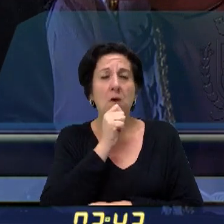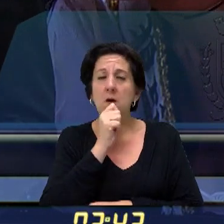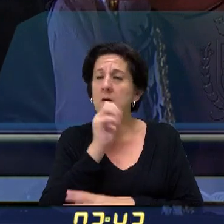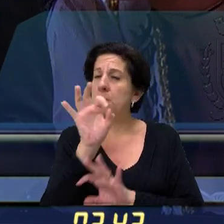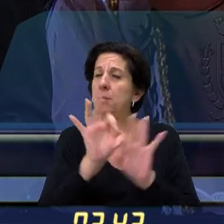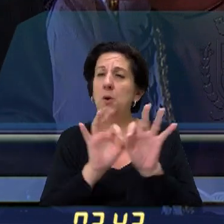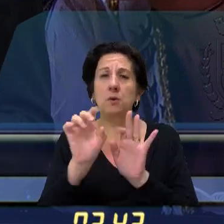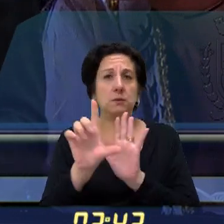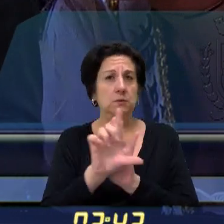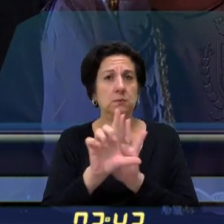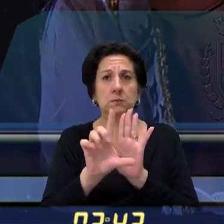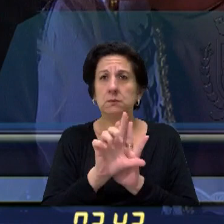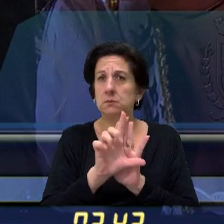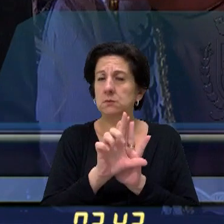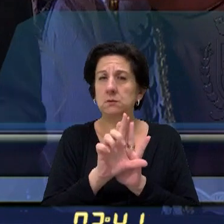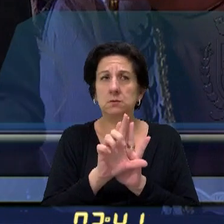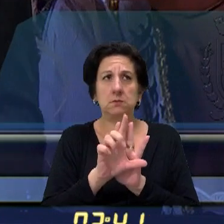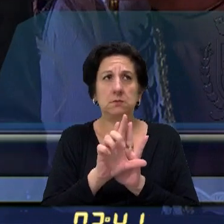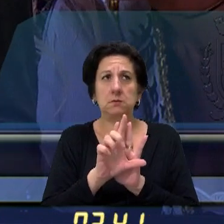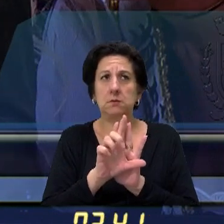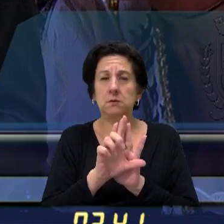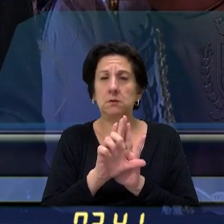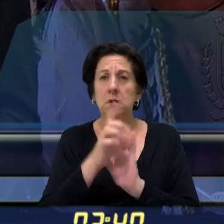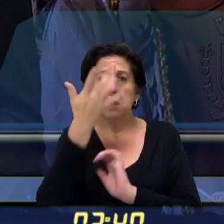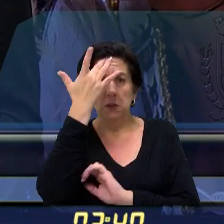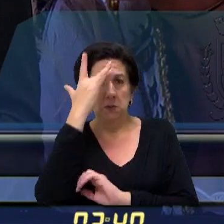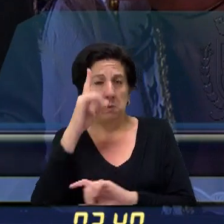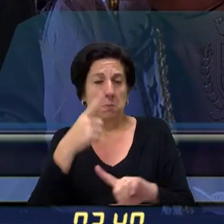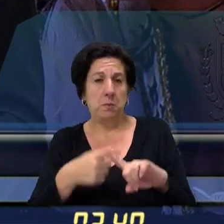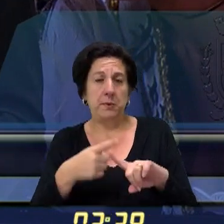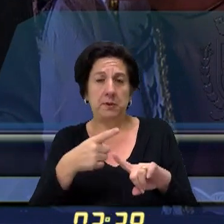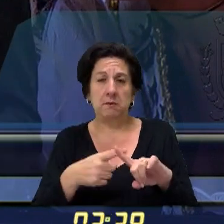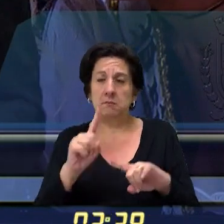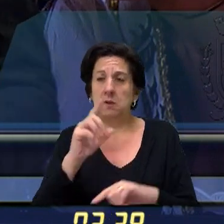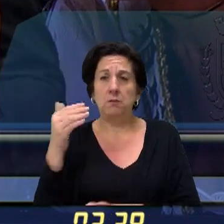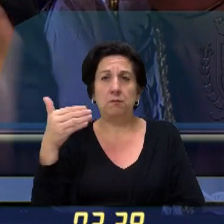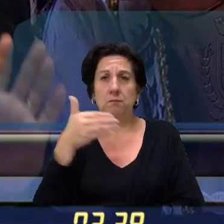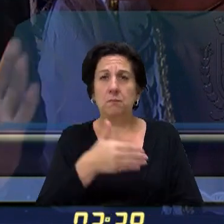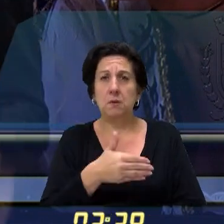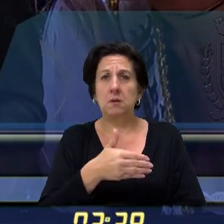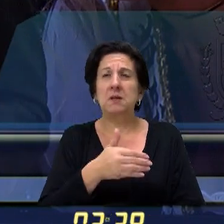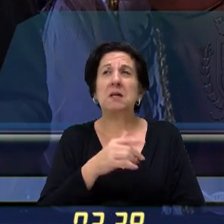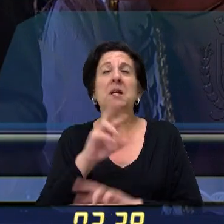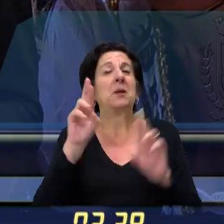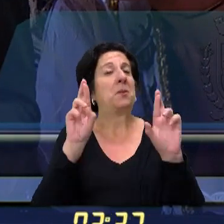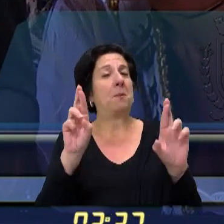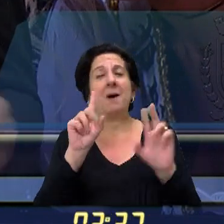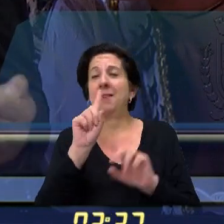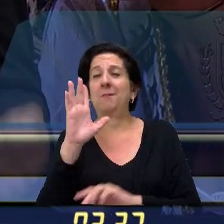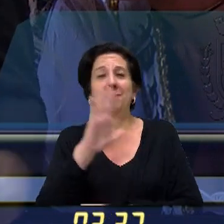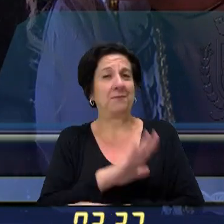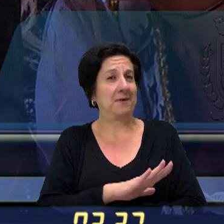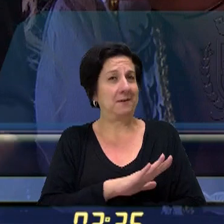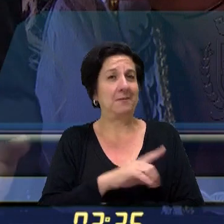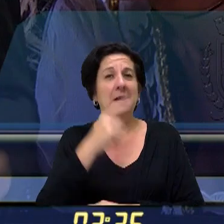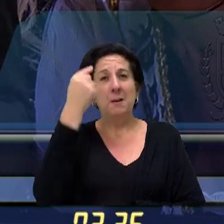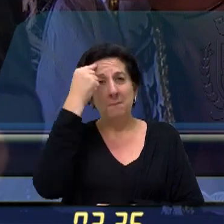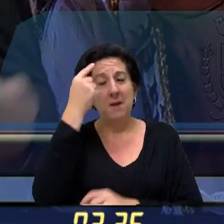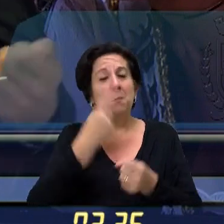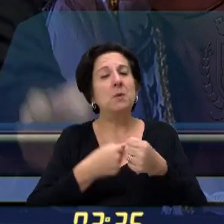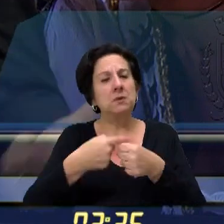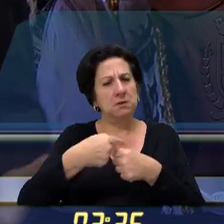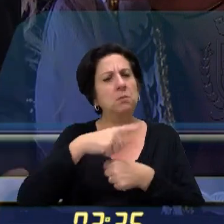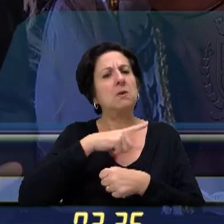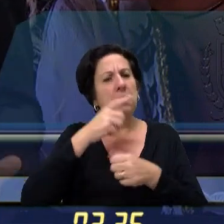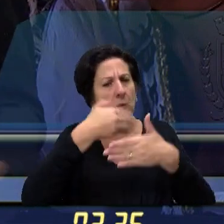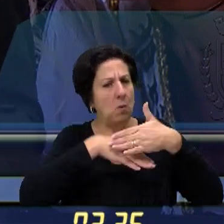esse projeto de lei. Não sabemos o porquê e espero que não venha também, porque eu penso que o município tenha que ter